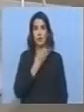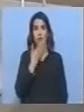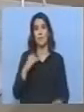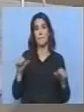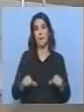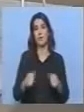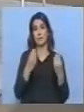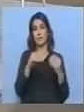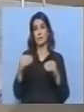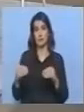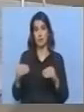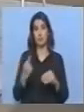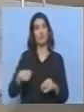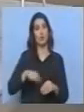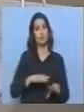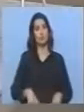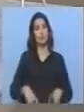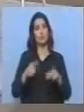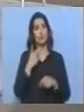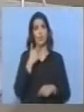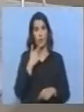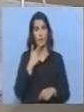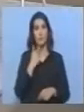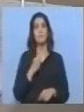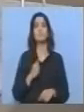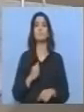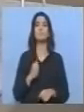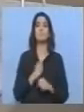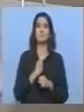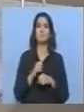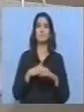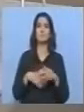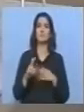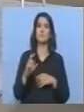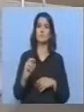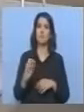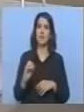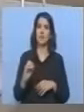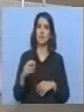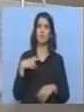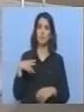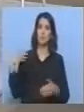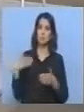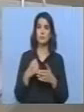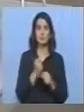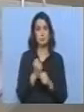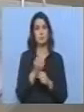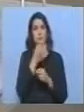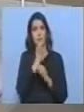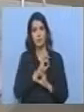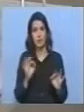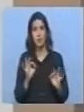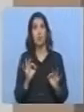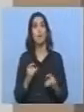ensino. Nós temos melhorado muito. Eu acho que o trabalho que se fez nos últimos 30 anos em Portugal é um trabalho magnífico, que é